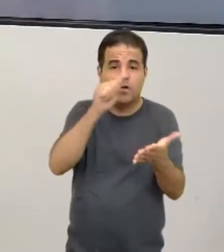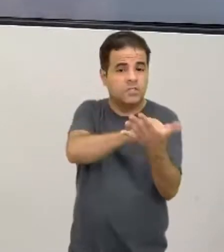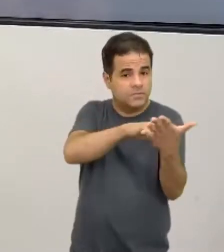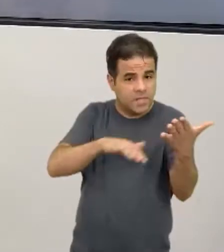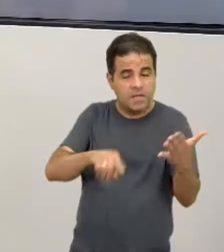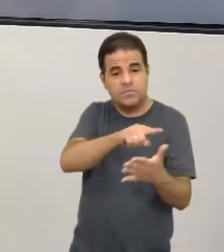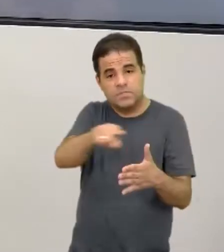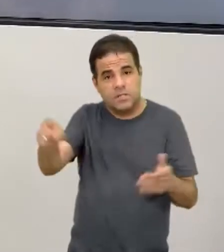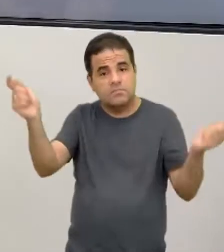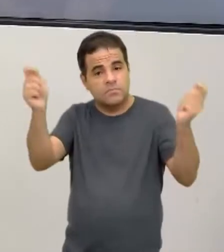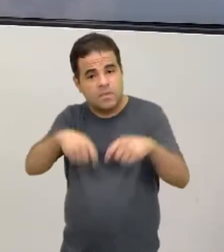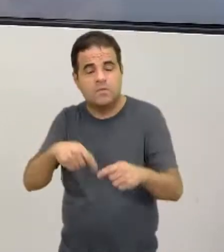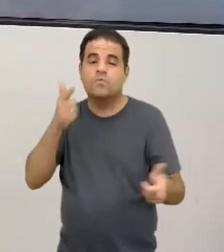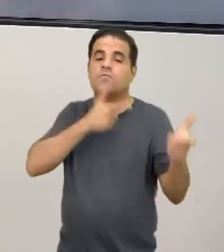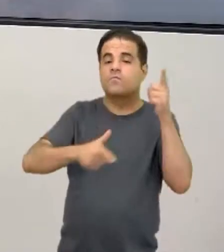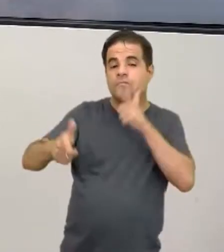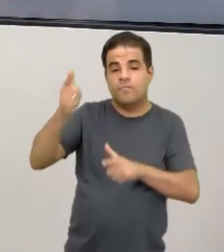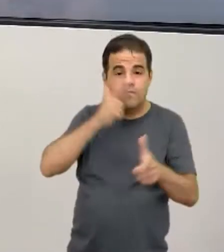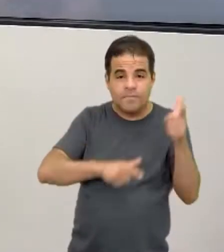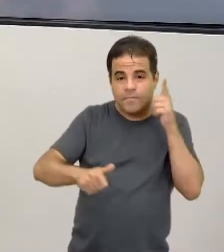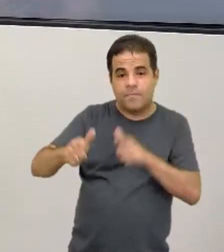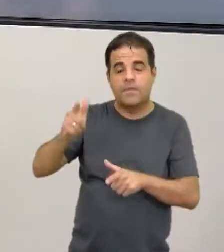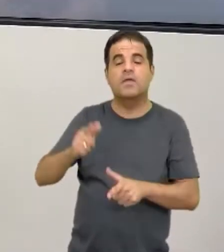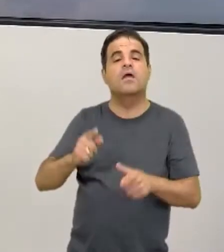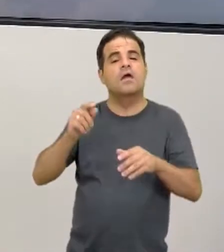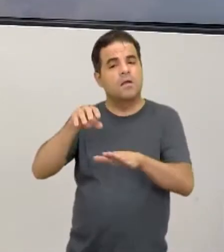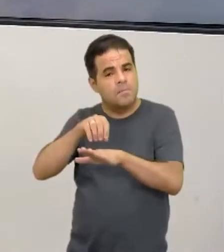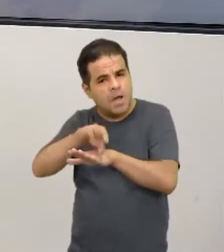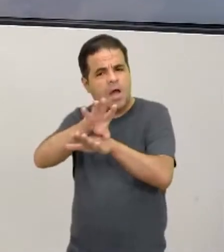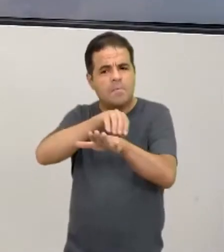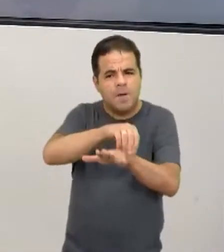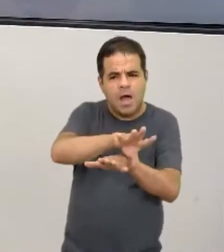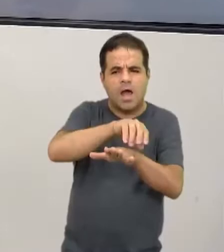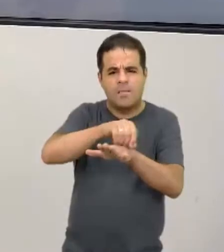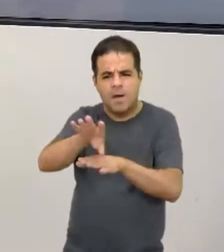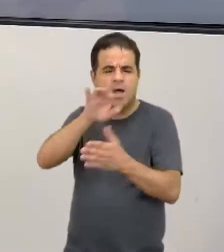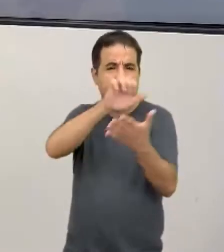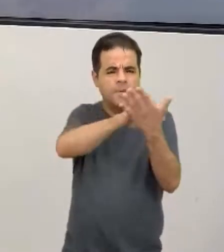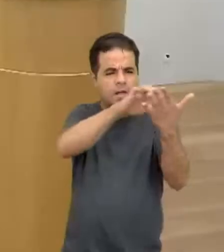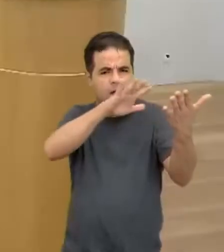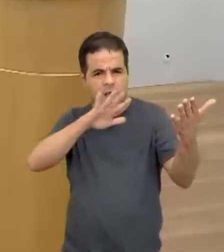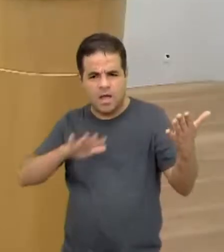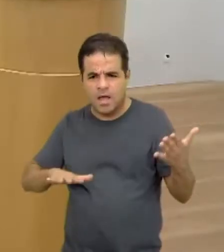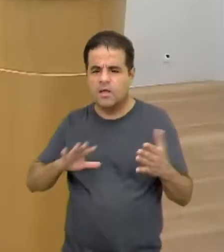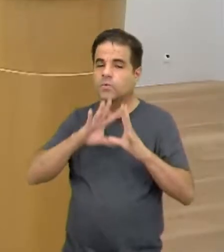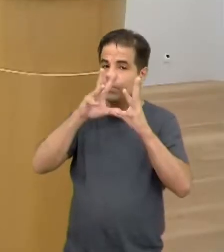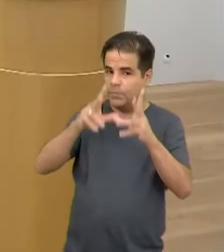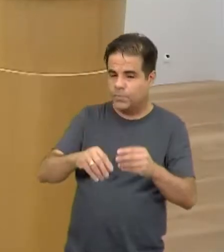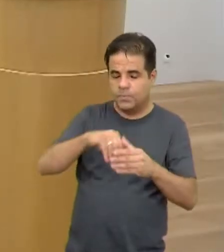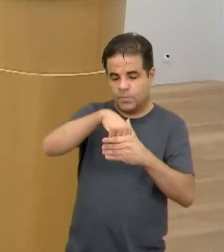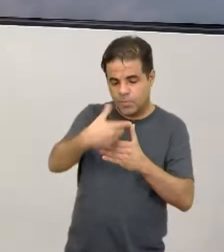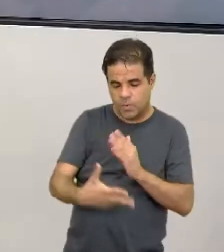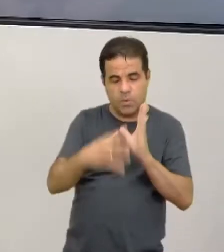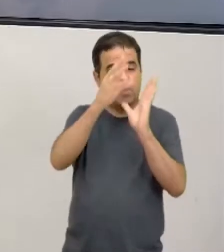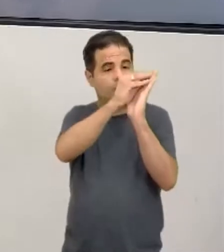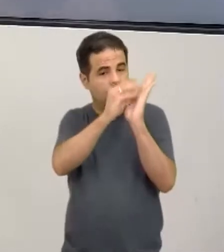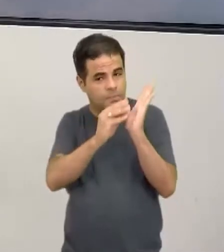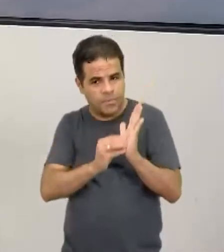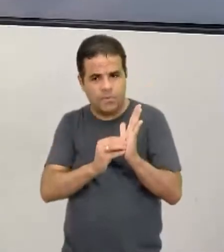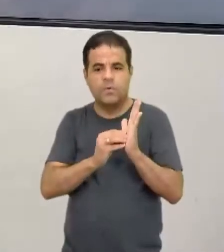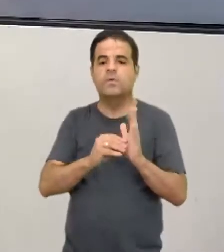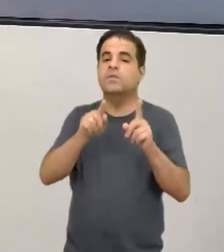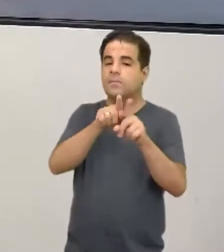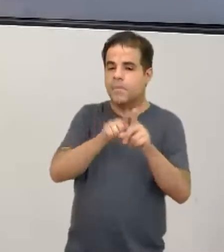para vocês, então, conseguirem aí passar por todas as atividades, também passar pelo nosso conteúdo e